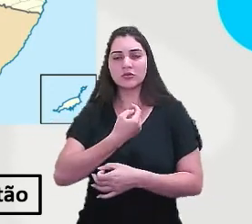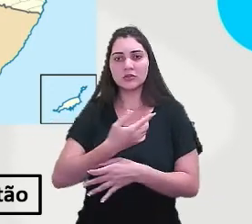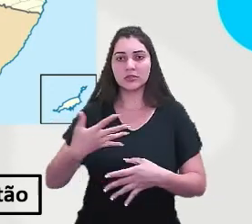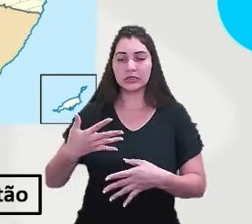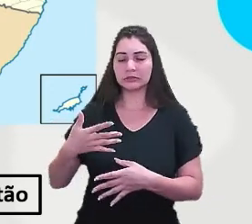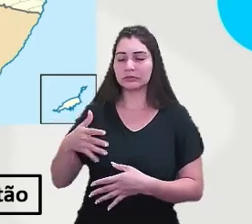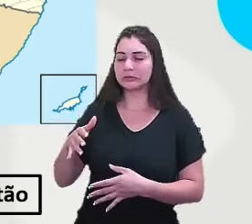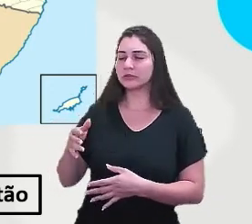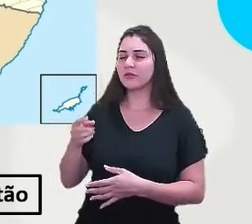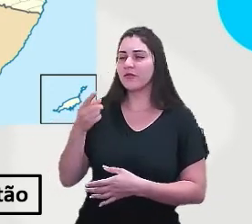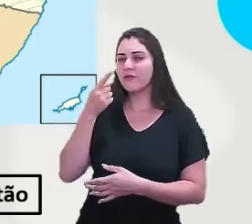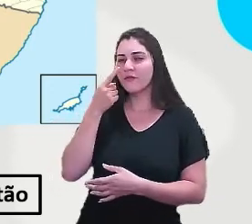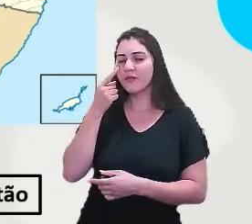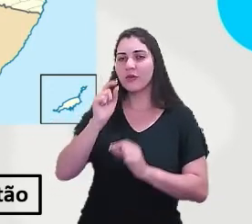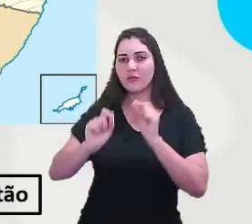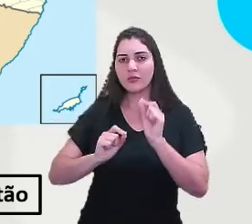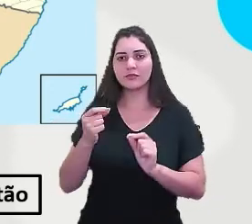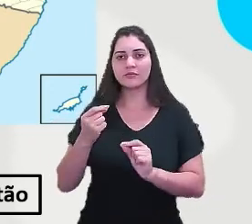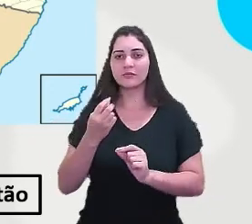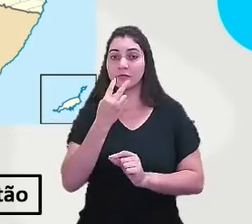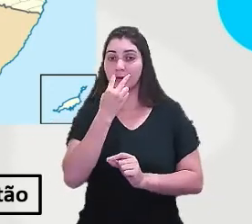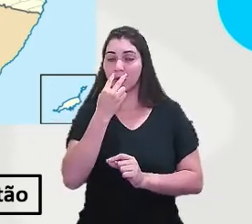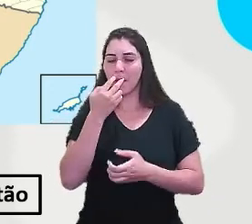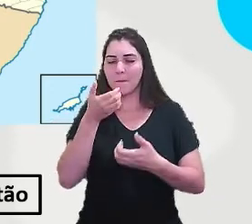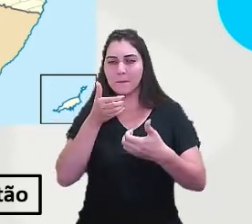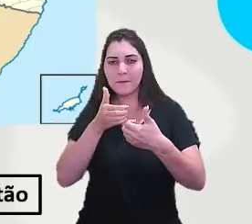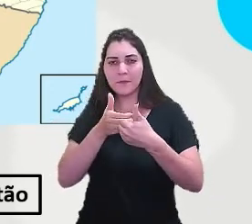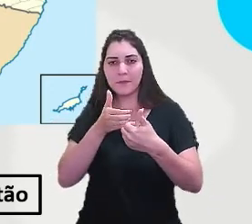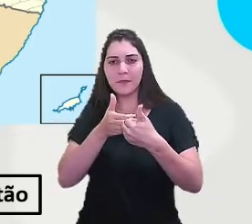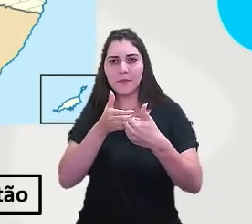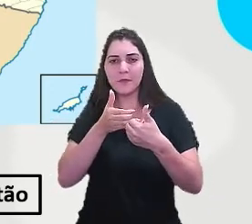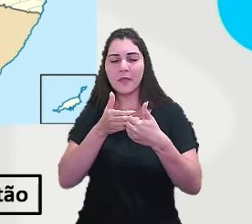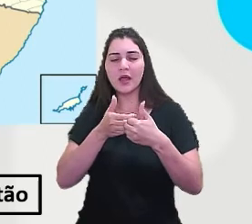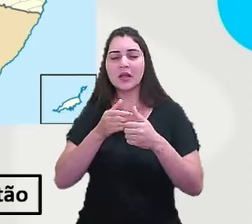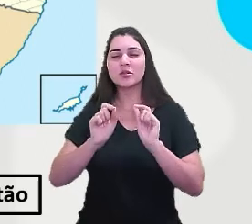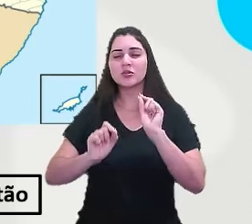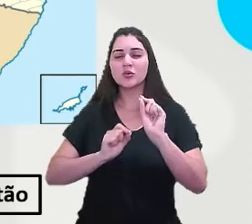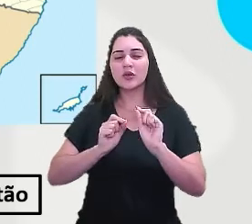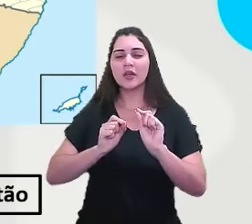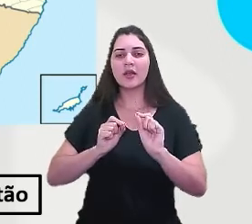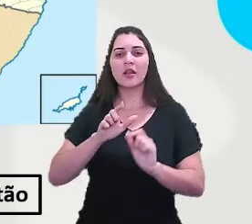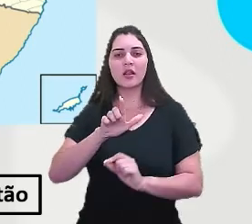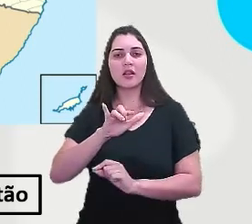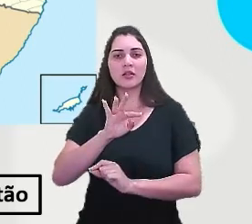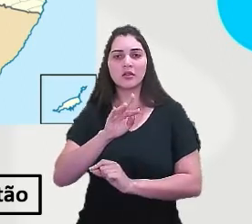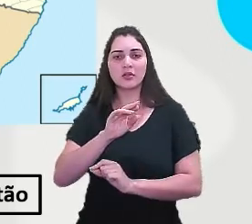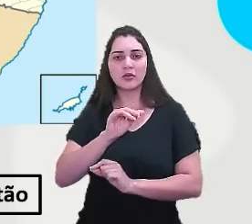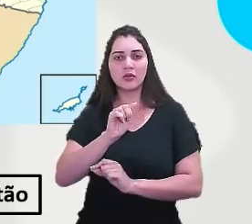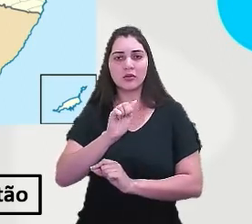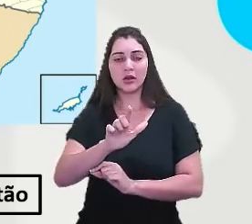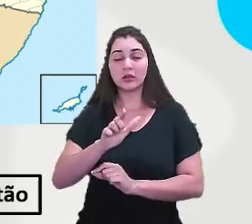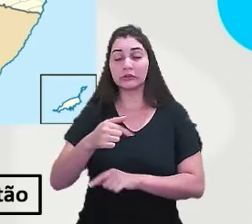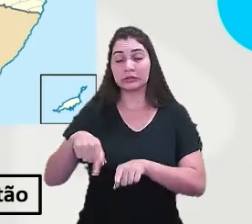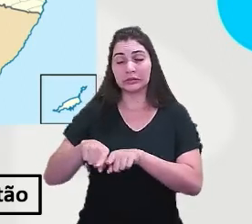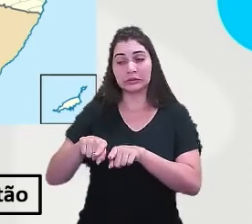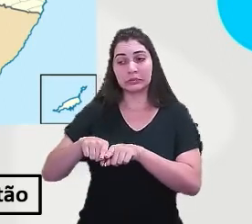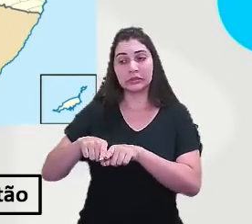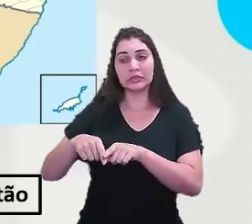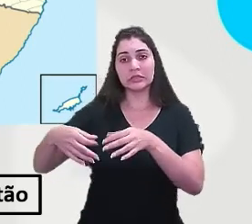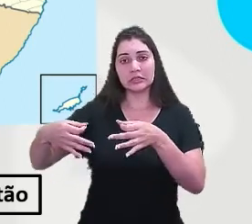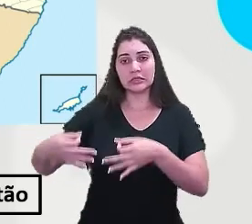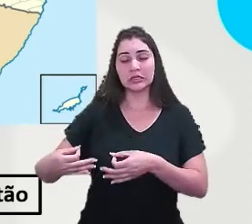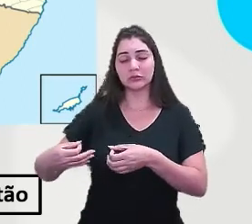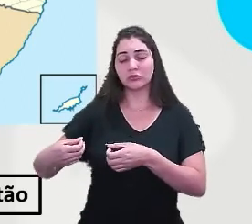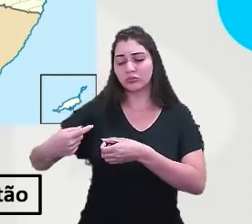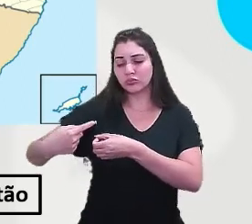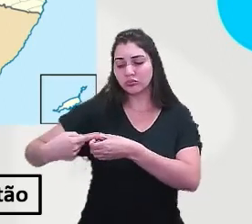cidade ela está bem mais próxima da região litorânea, do litoral, do que propriamente do interior do